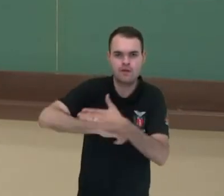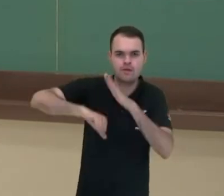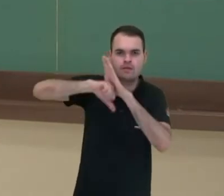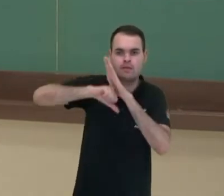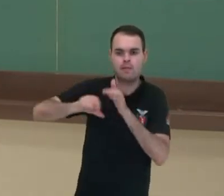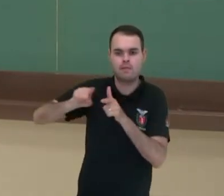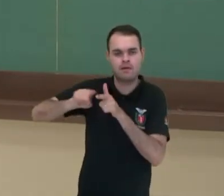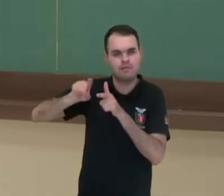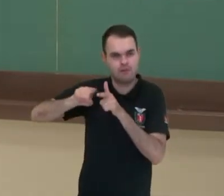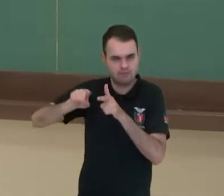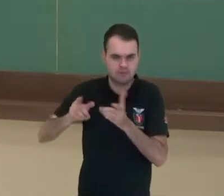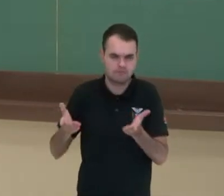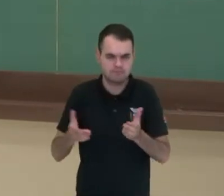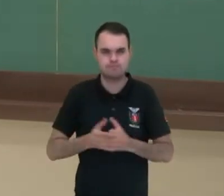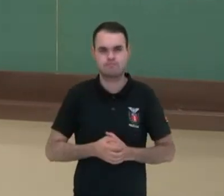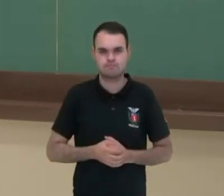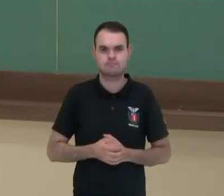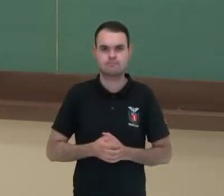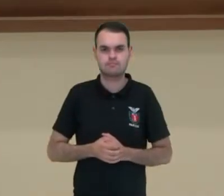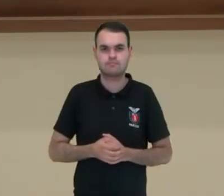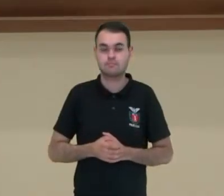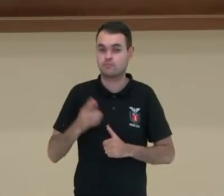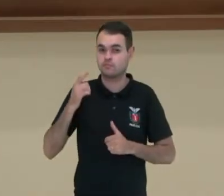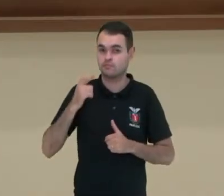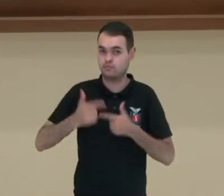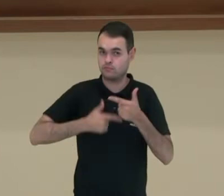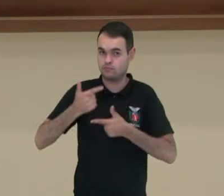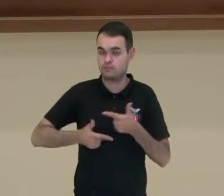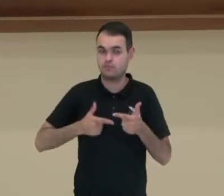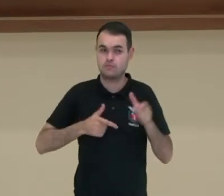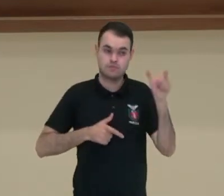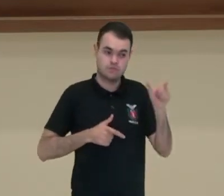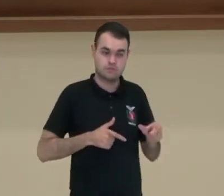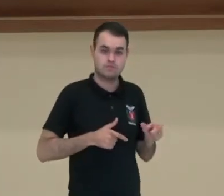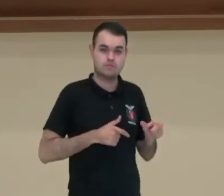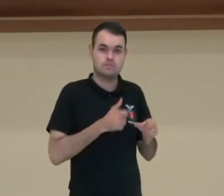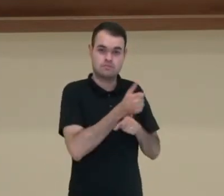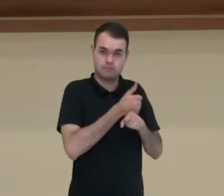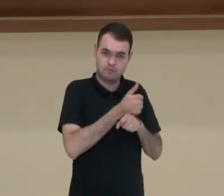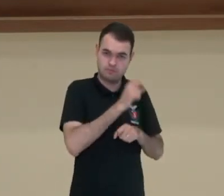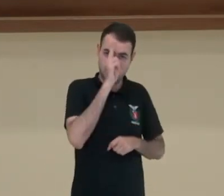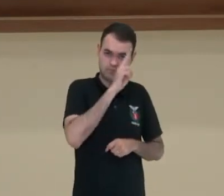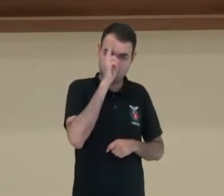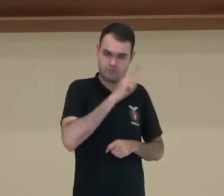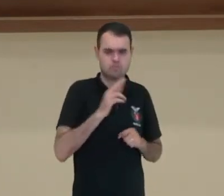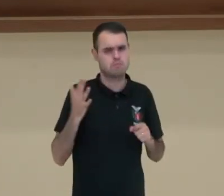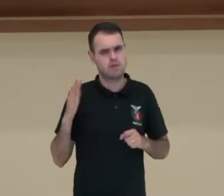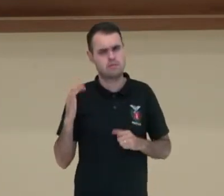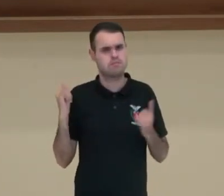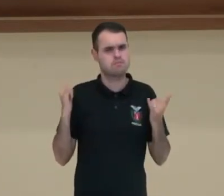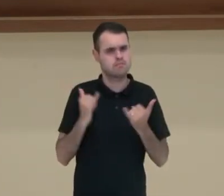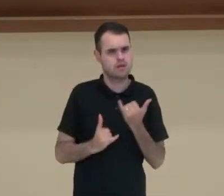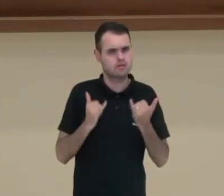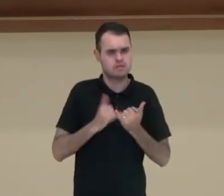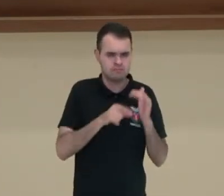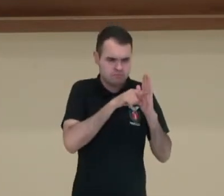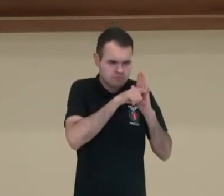os problemas, né, o crime. O trabalho do historiador é mais ou menos isso. Nós trabalhamos como investigadores, mas do